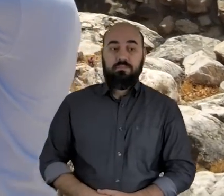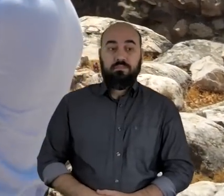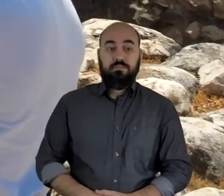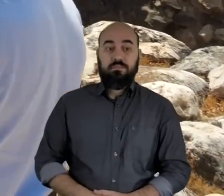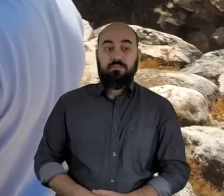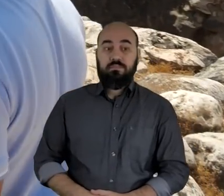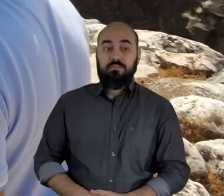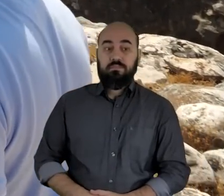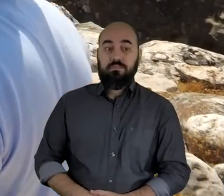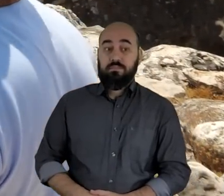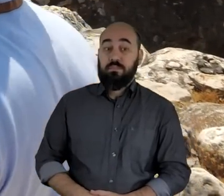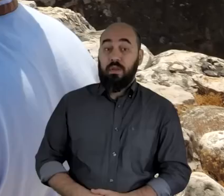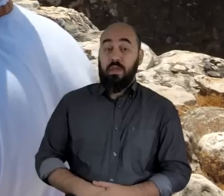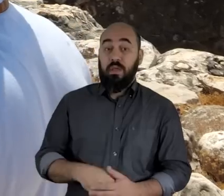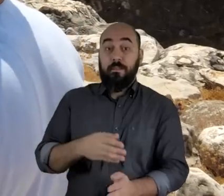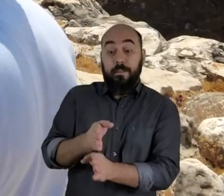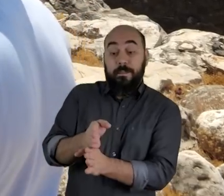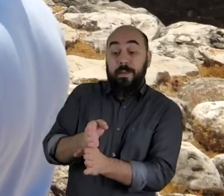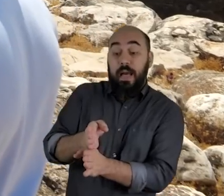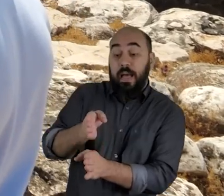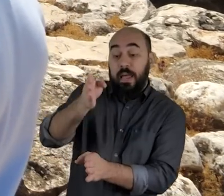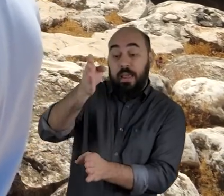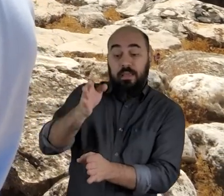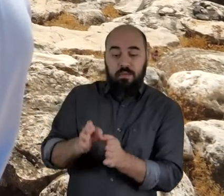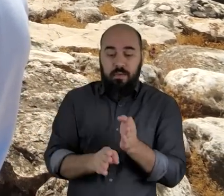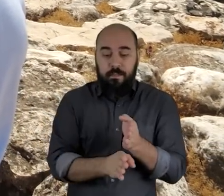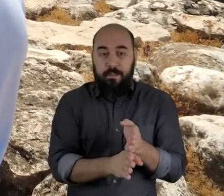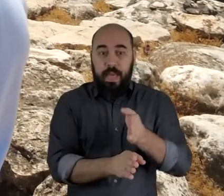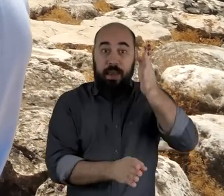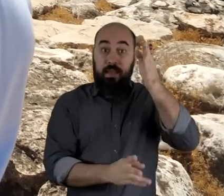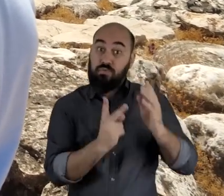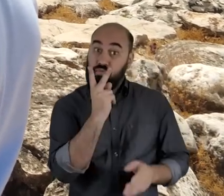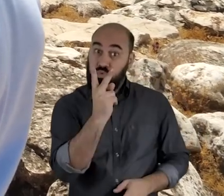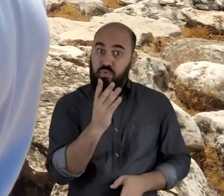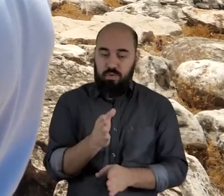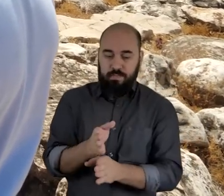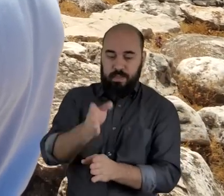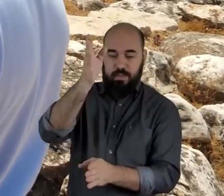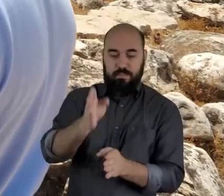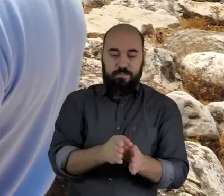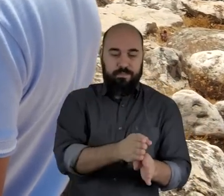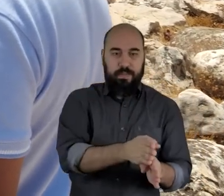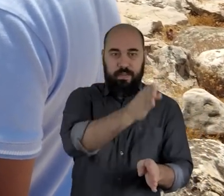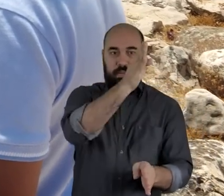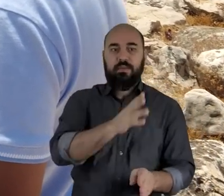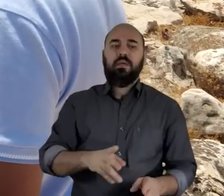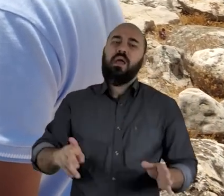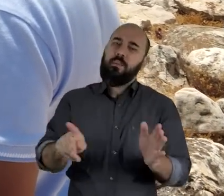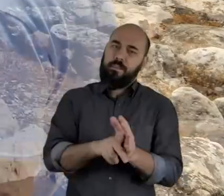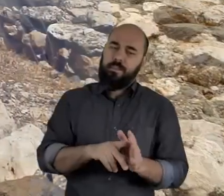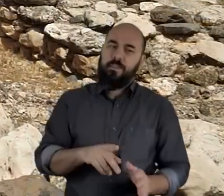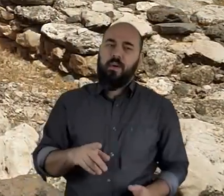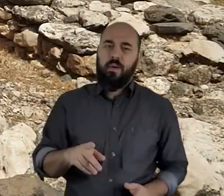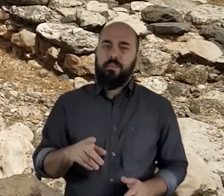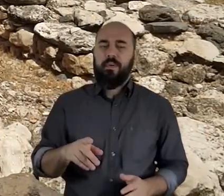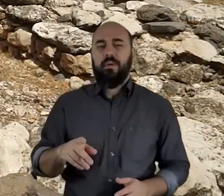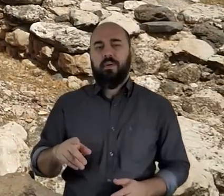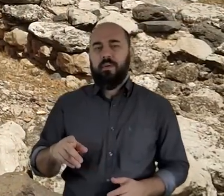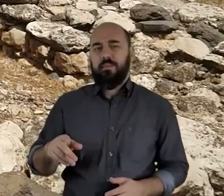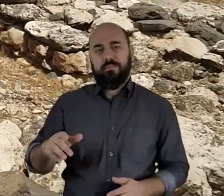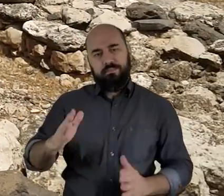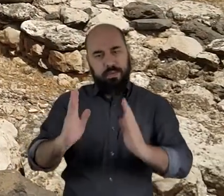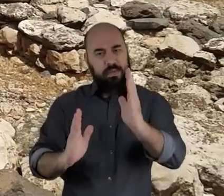muralha dupla ali que você tem. Sim, é uma parede composta de quartos. É uma parede dupla e é bem característica do começo da